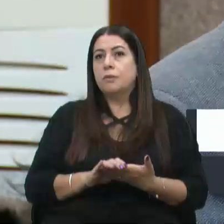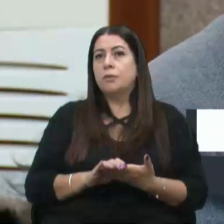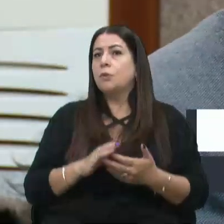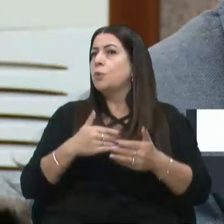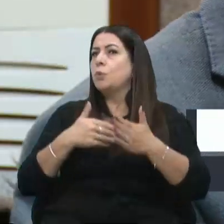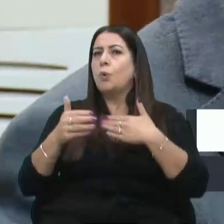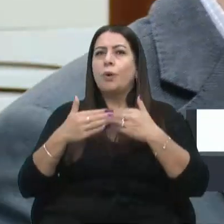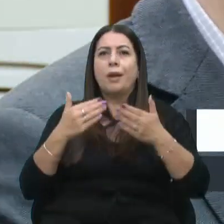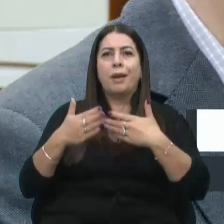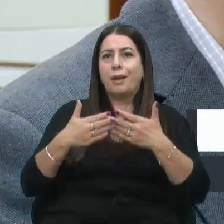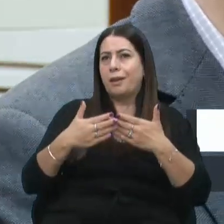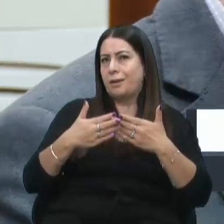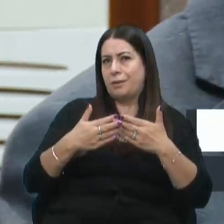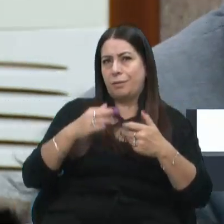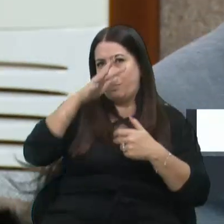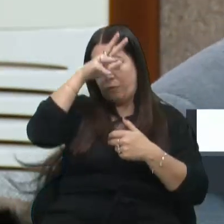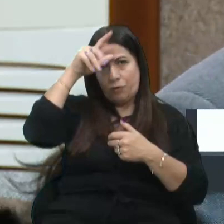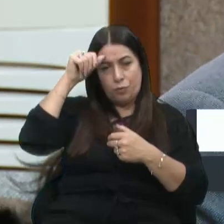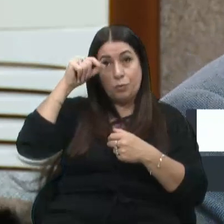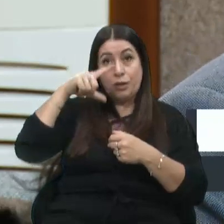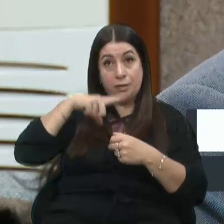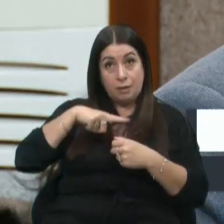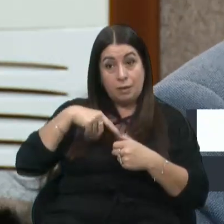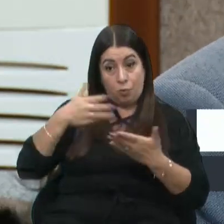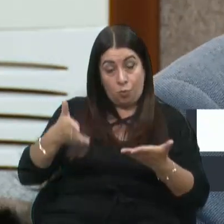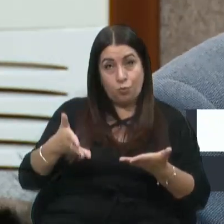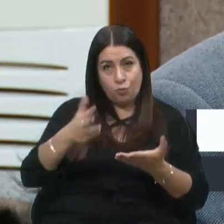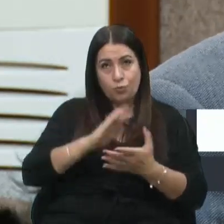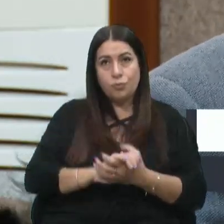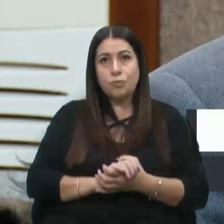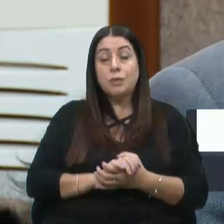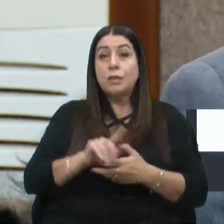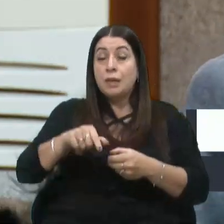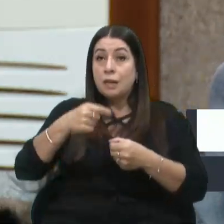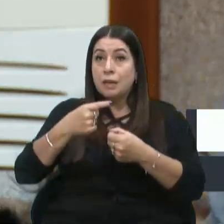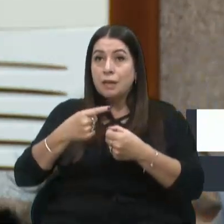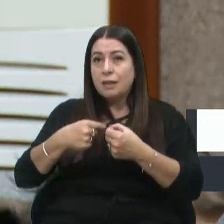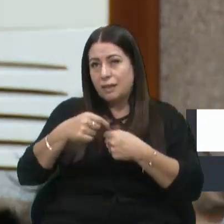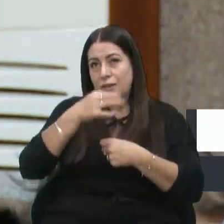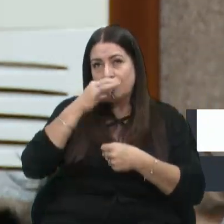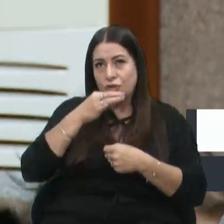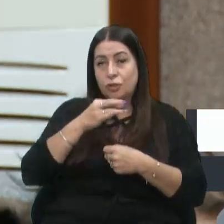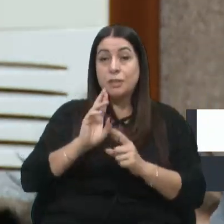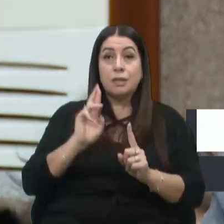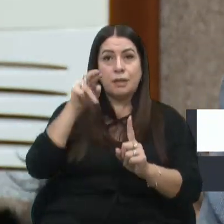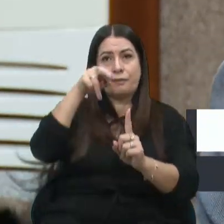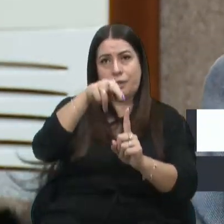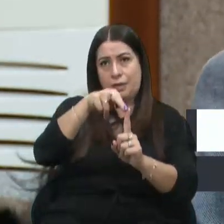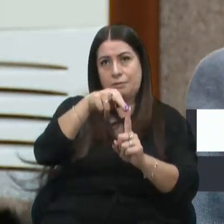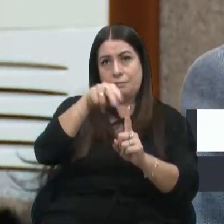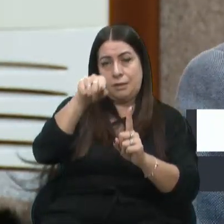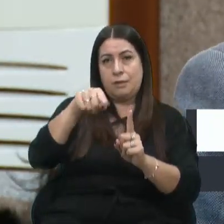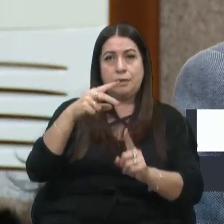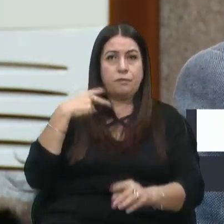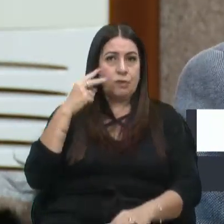qualquer Poder Executivo Passa nos dias atuais Caxias do Sul tem sido uma referência